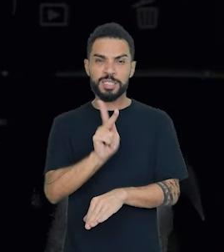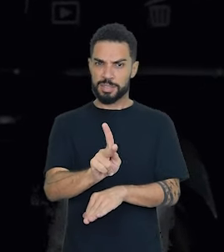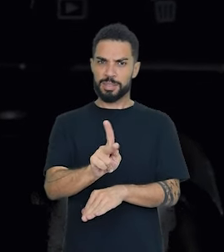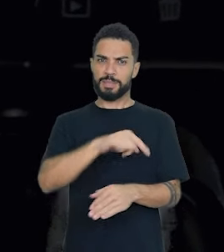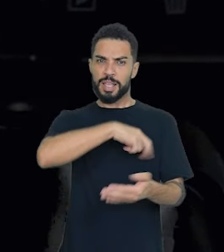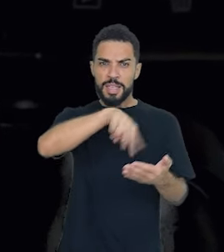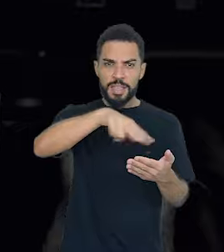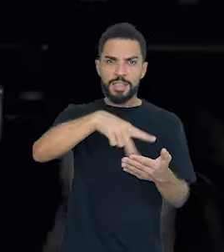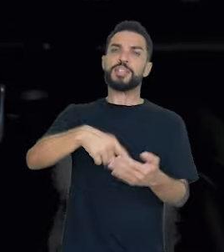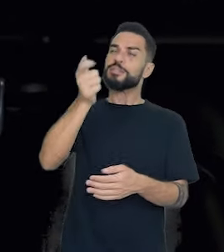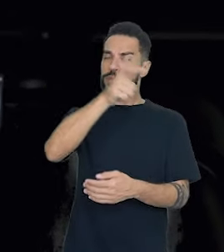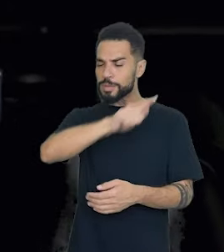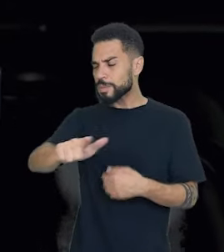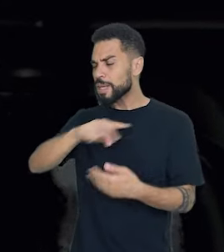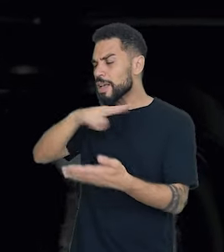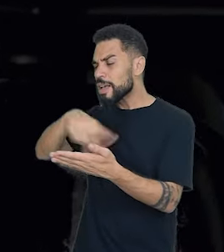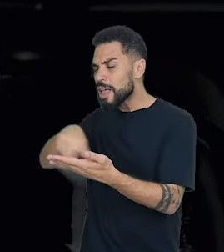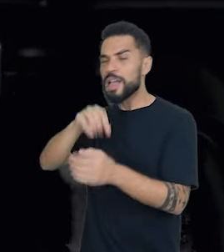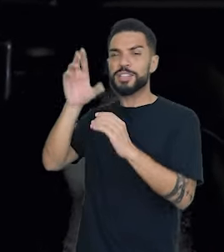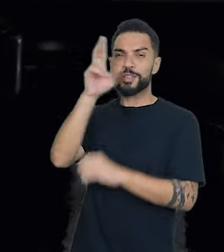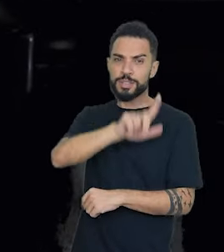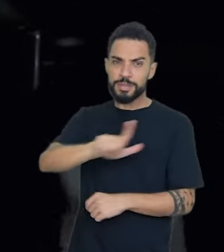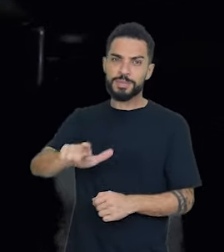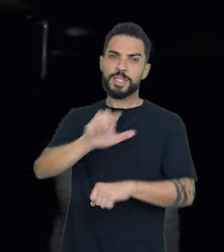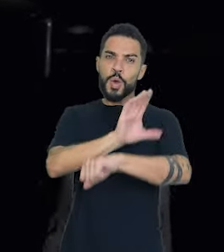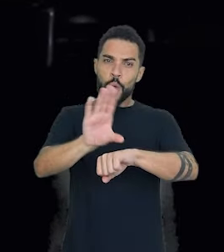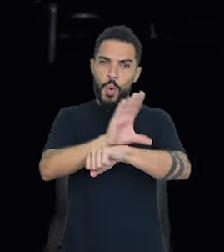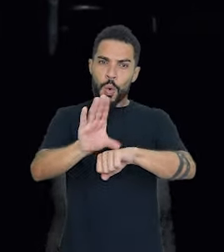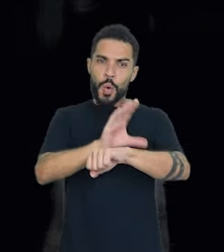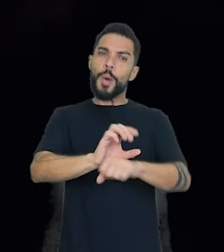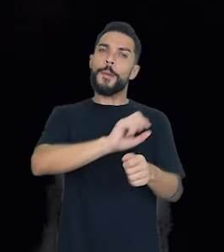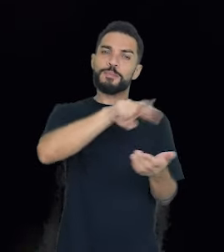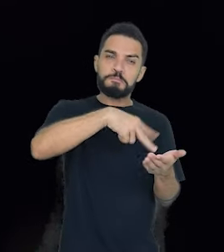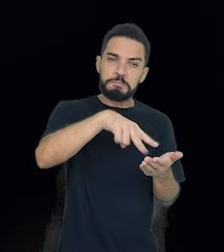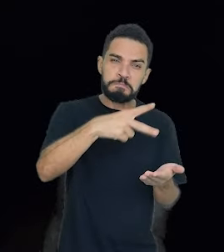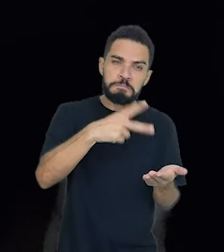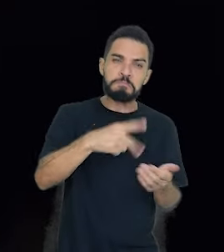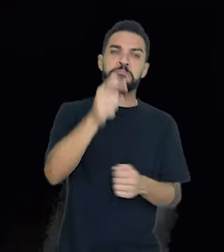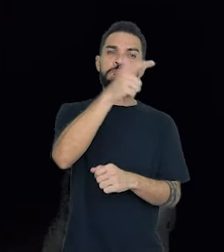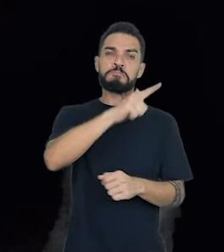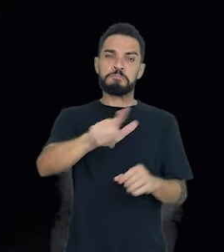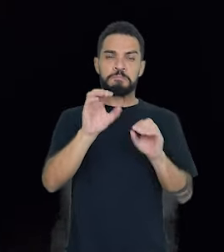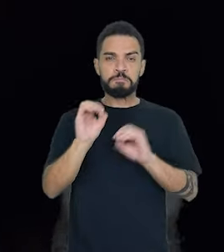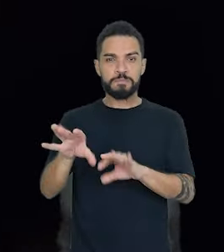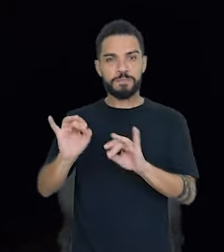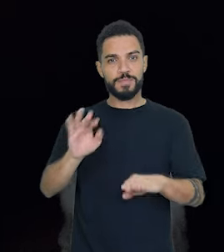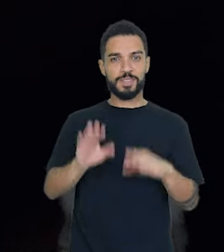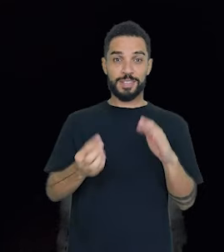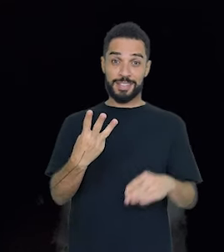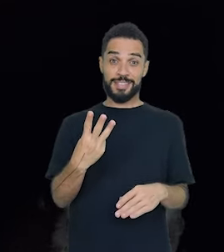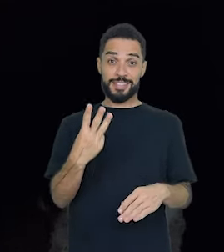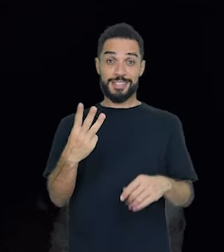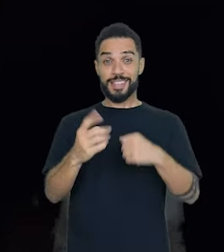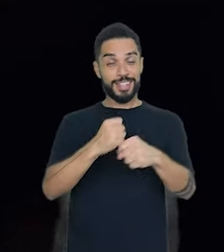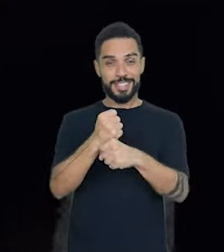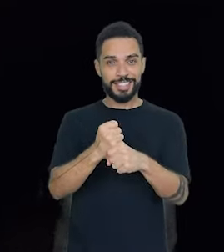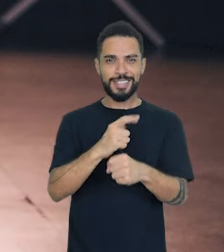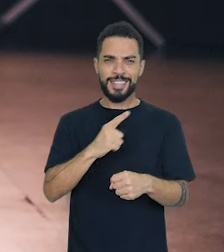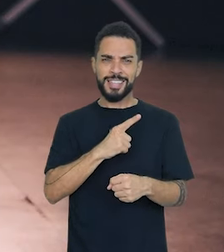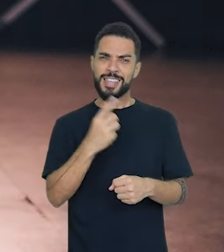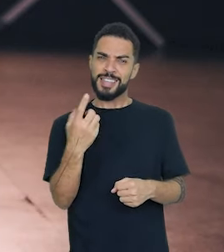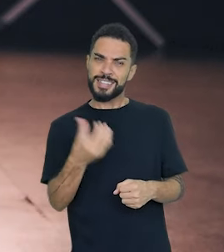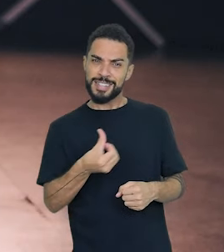E eles, com pouco tempo que eles estão ali, né, nesses 3 anos, estão com 6 talentos ali maravilhosos.